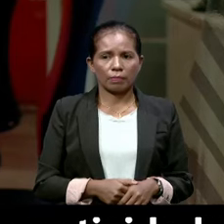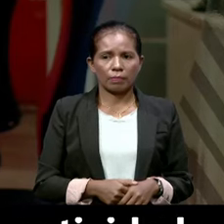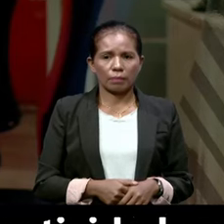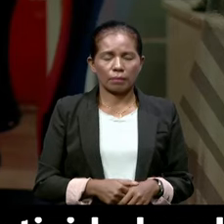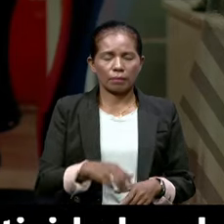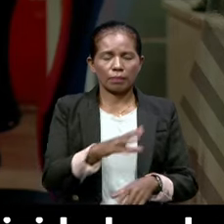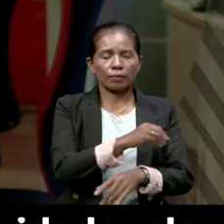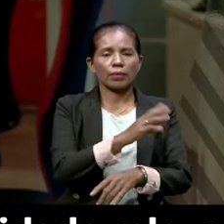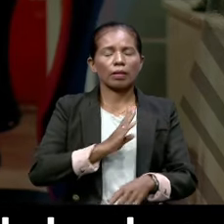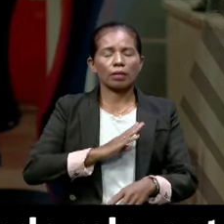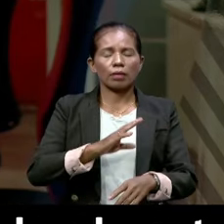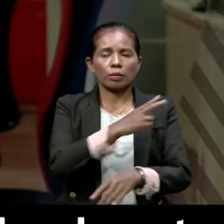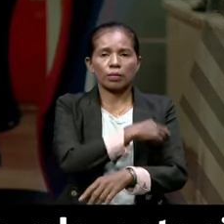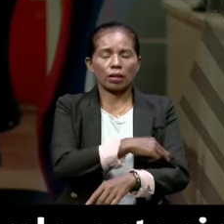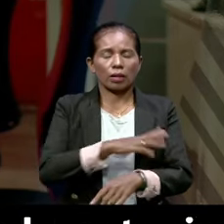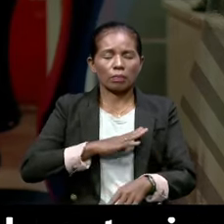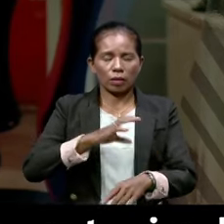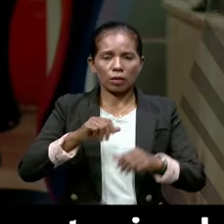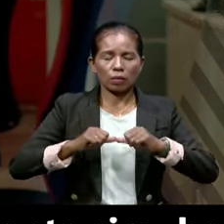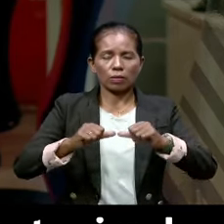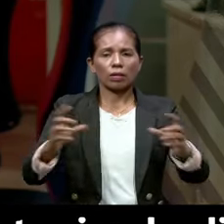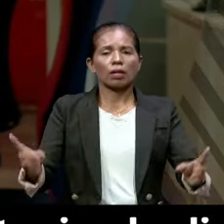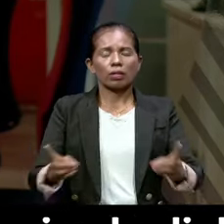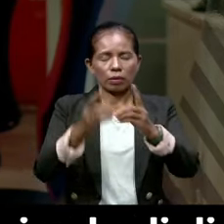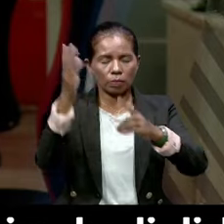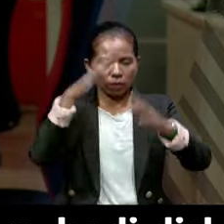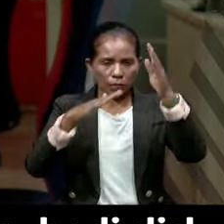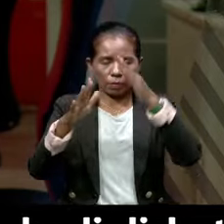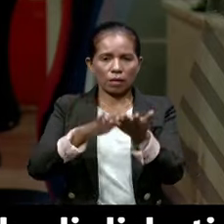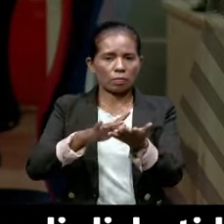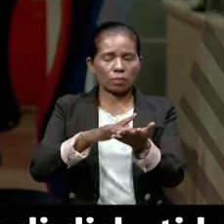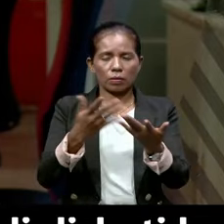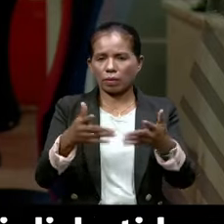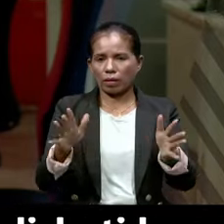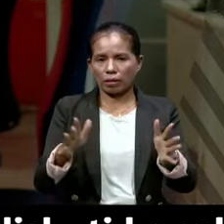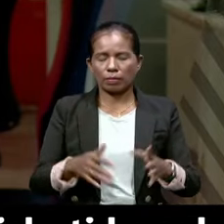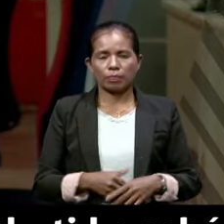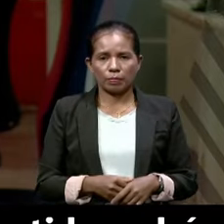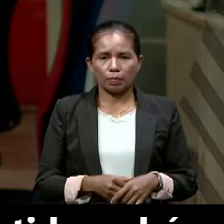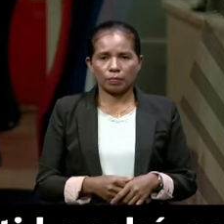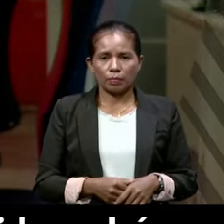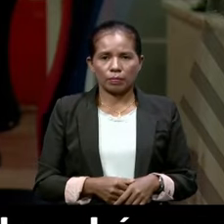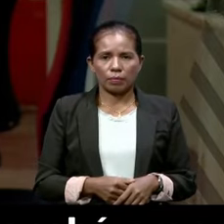Centro de Saúde Becora continúa enfrenta problema falta de muro no facilidade.